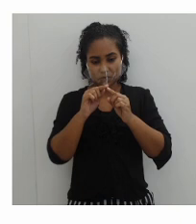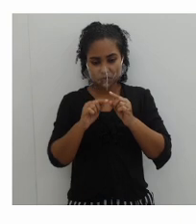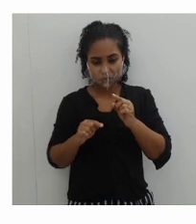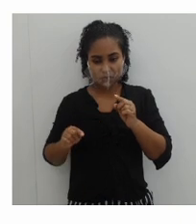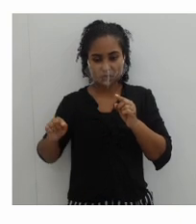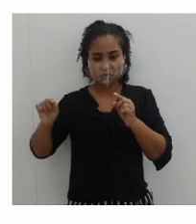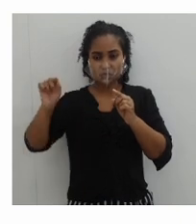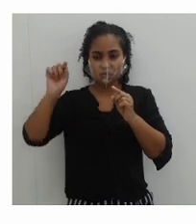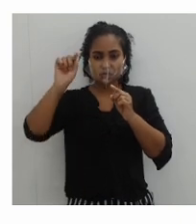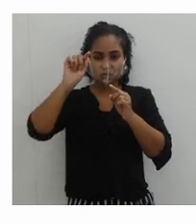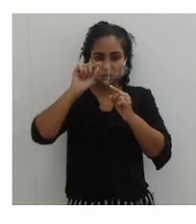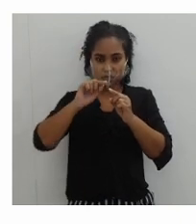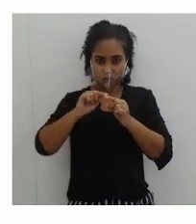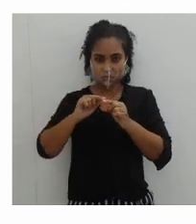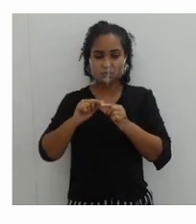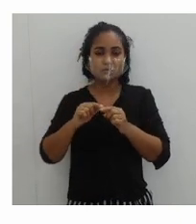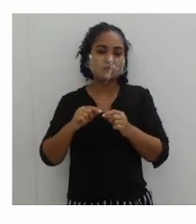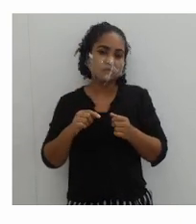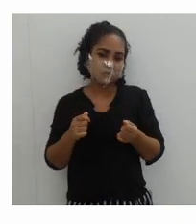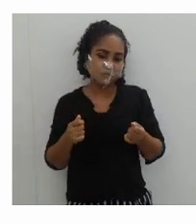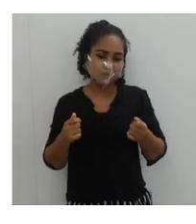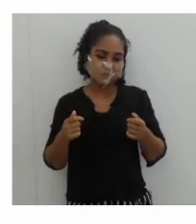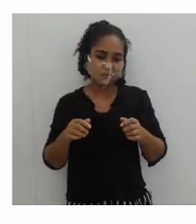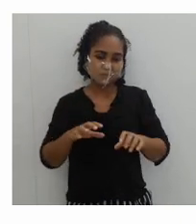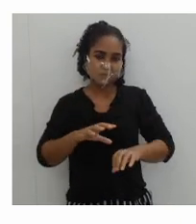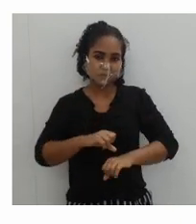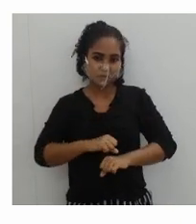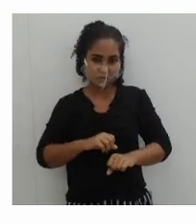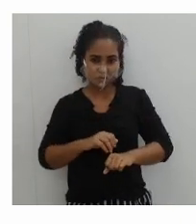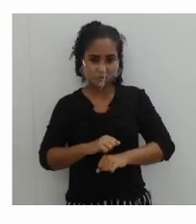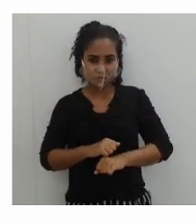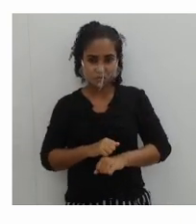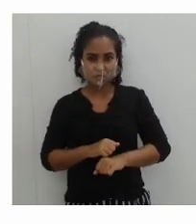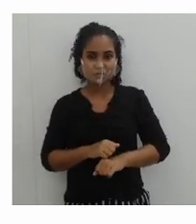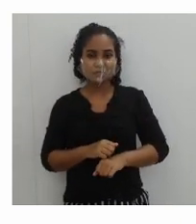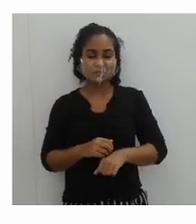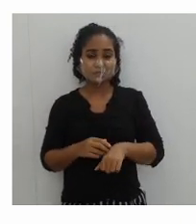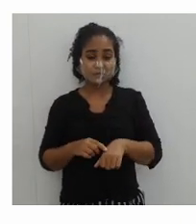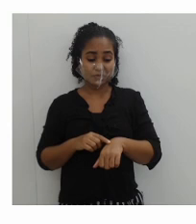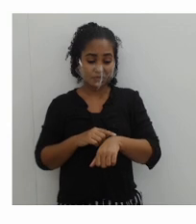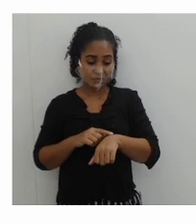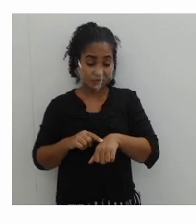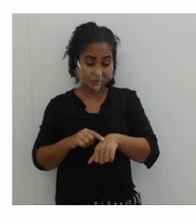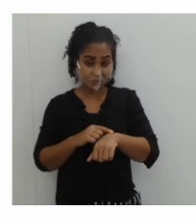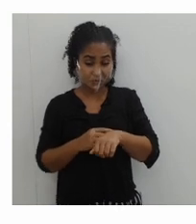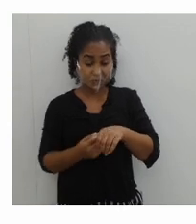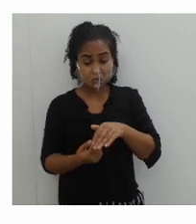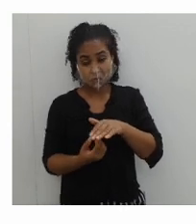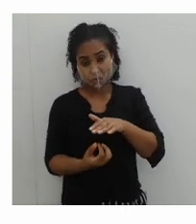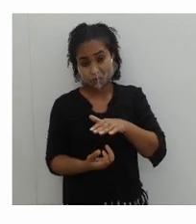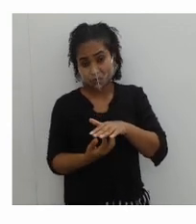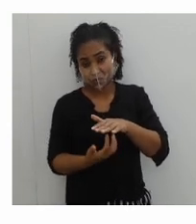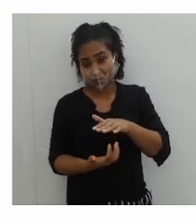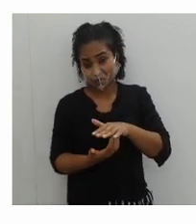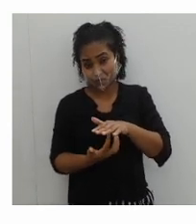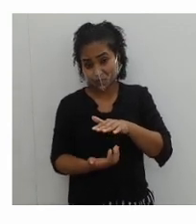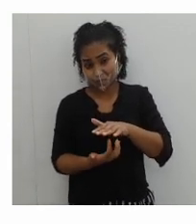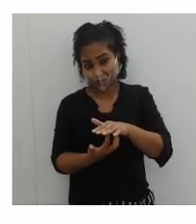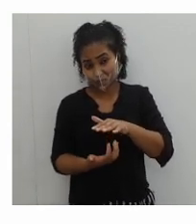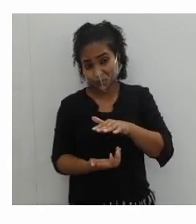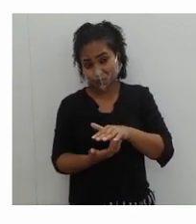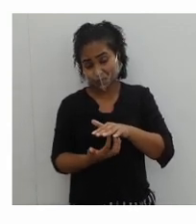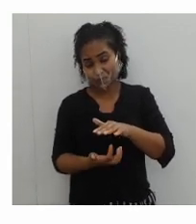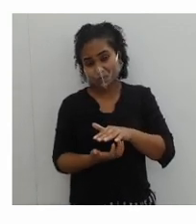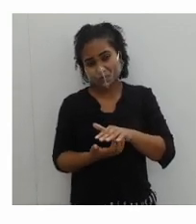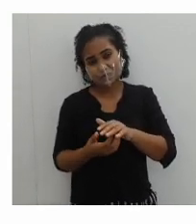A larva, que você se contamina através da sua pele, então no solo a larva penetra na pele, por isso é uma